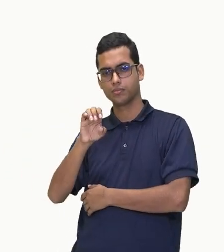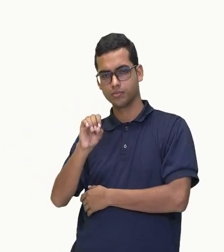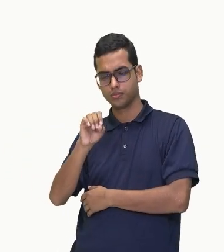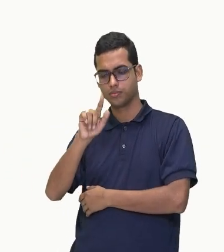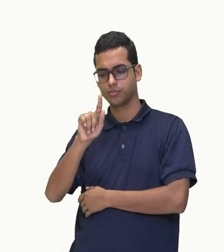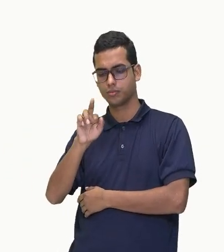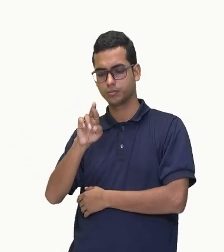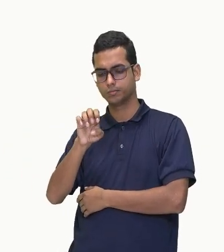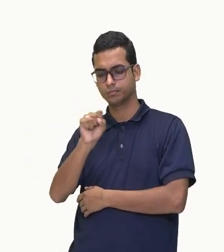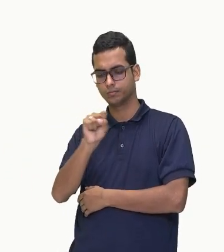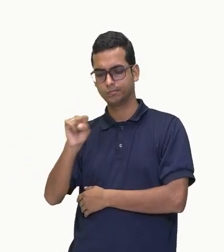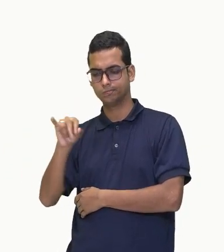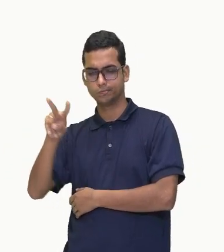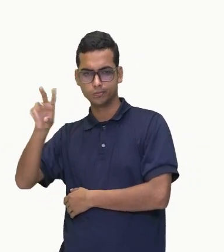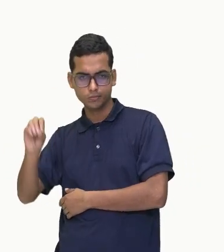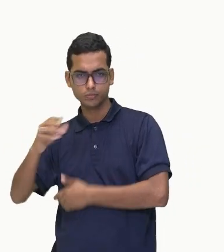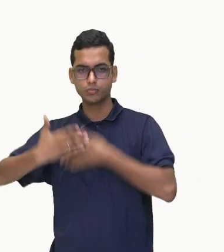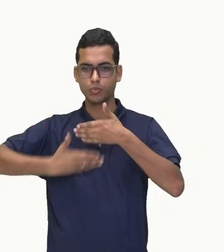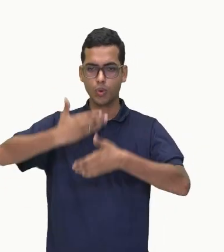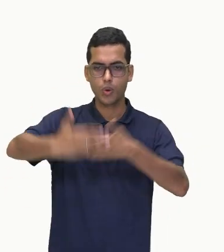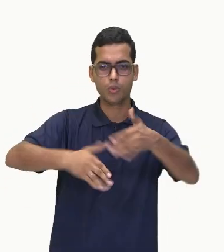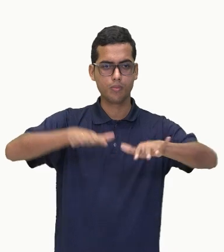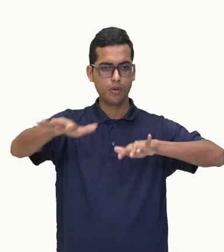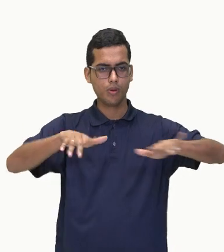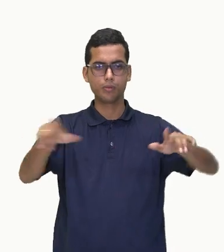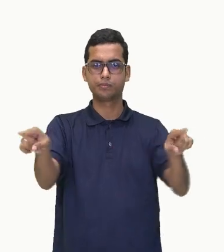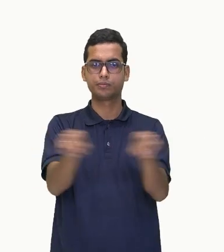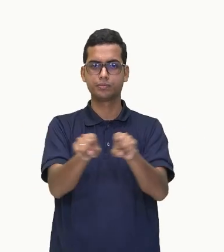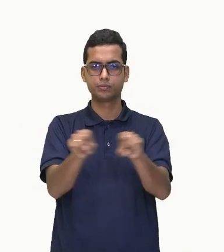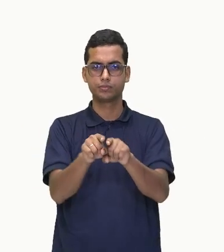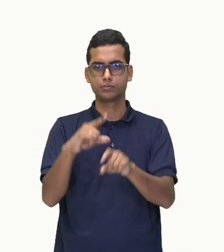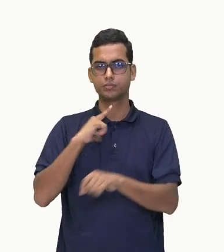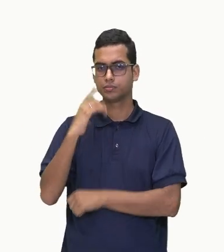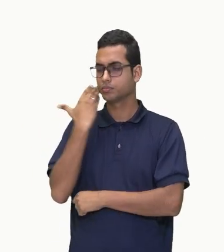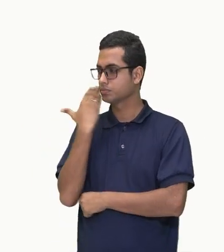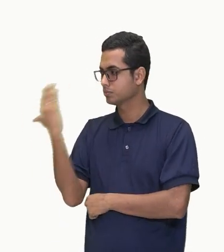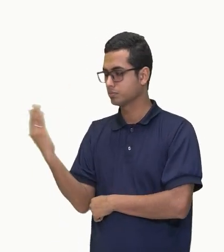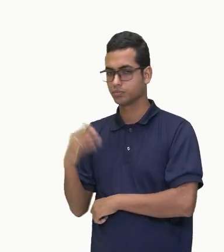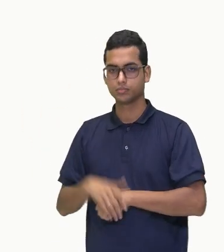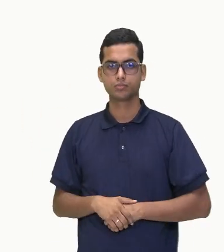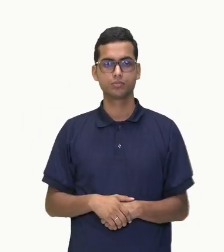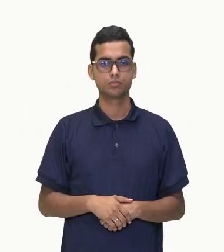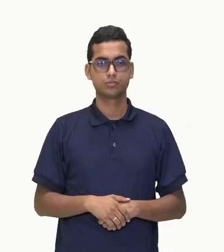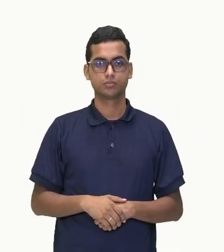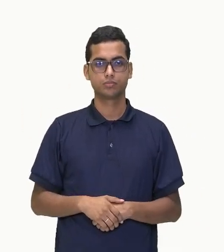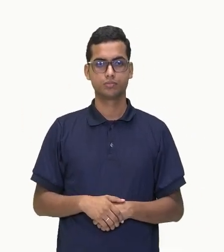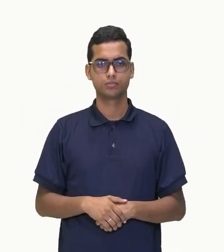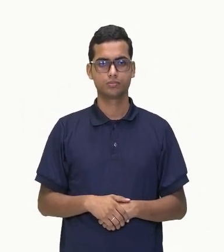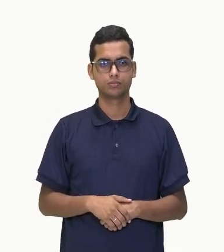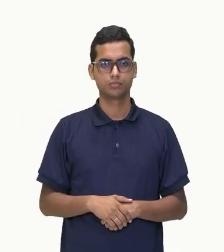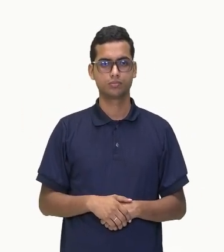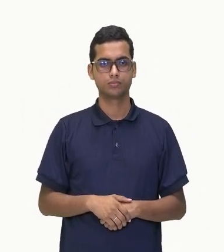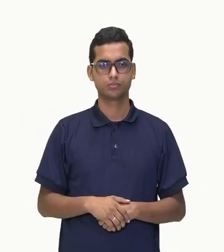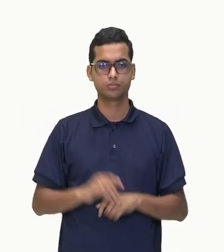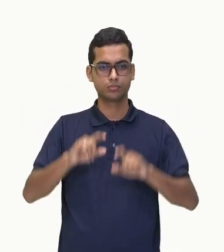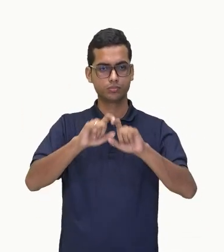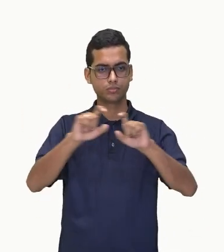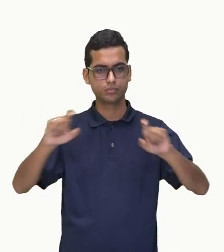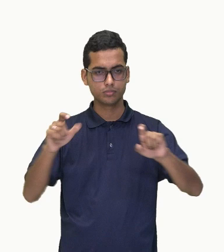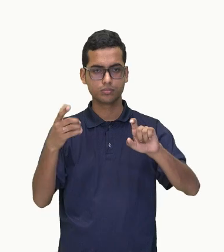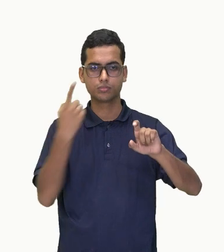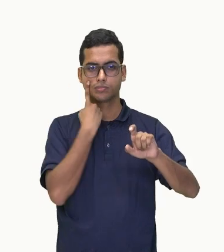a função horária é esta aqui. S mais 8 vezes 3t, comparando com a função do